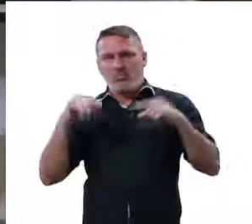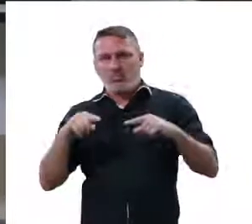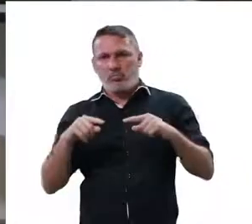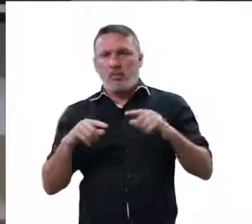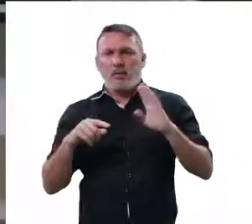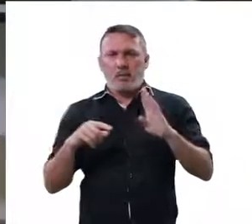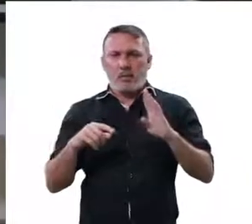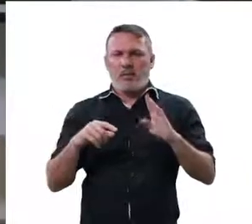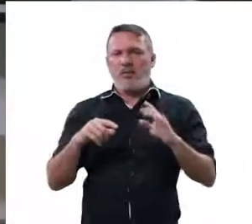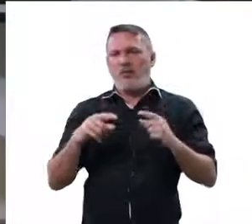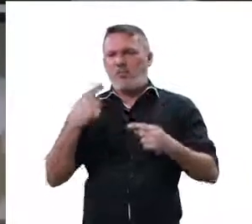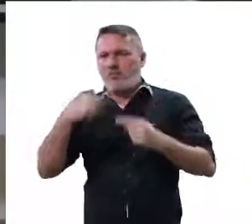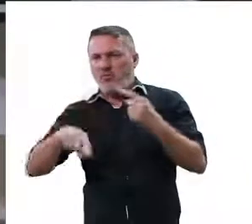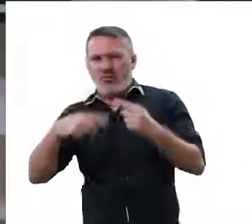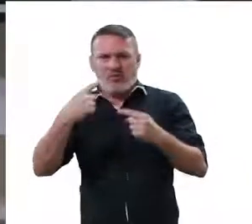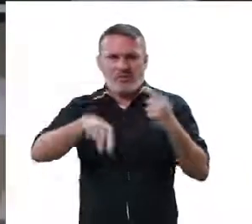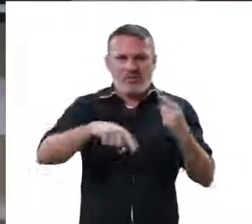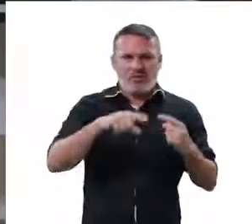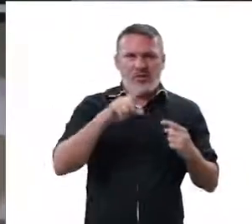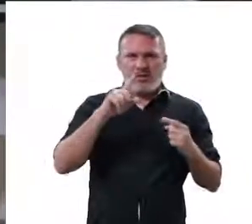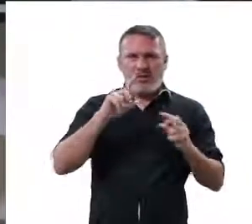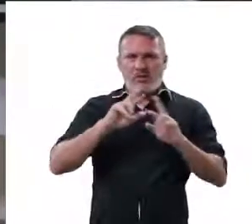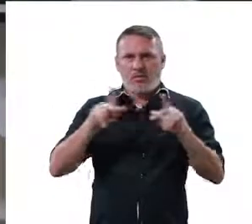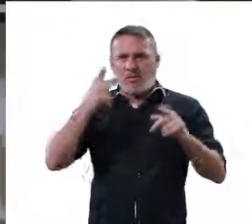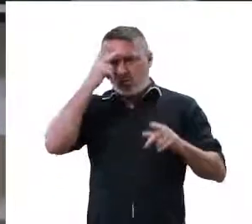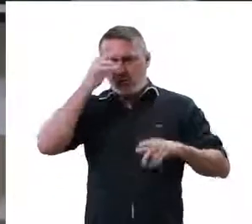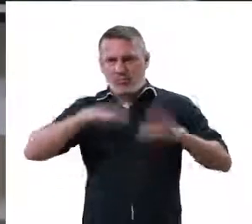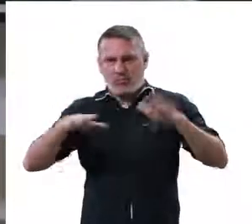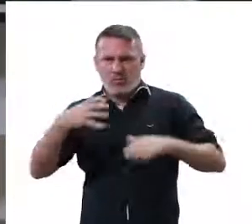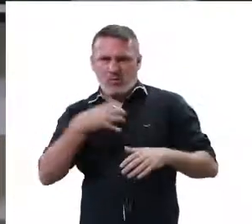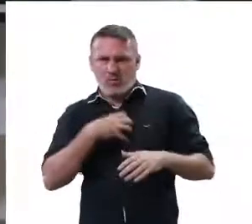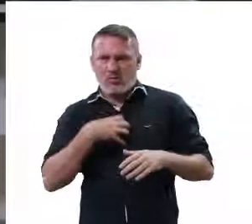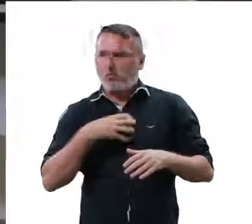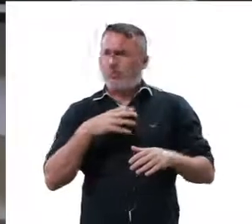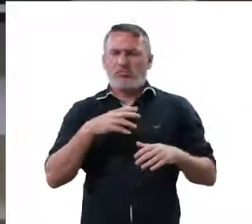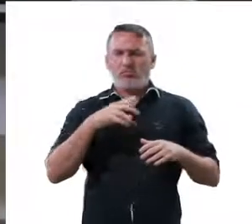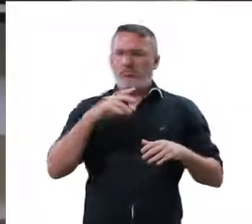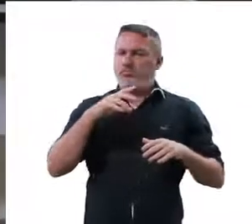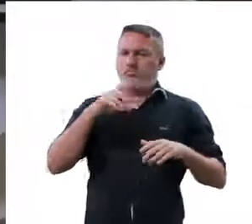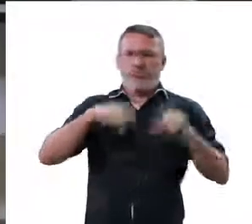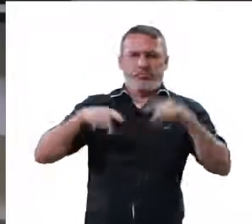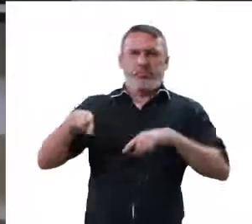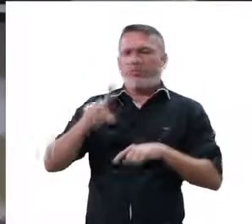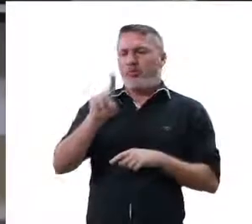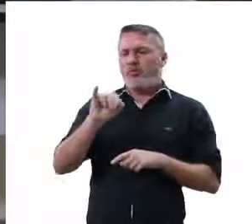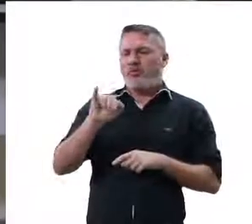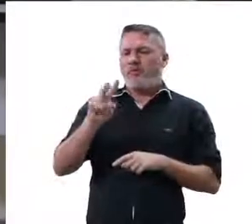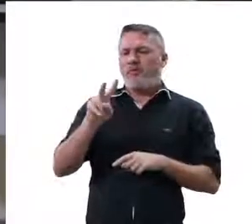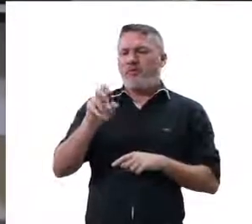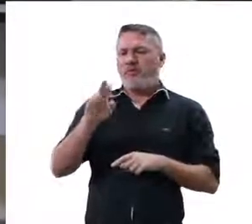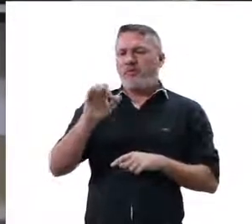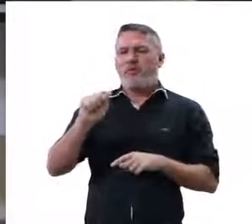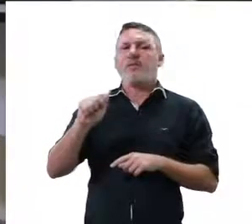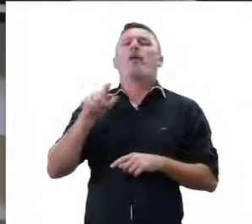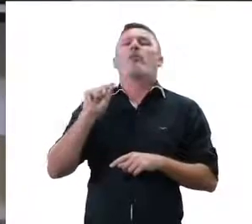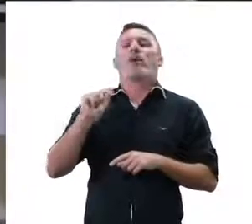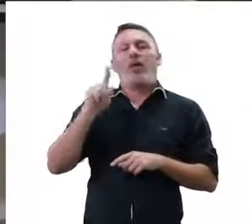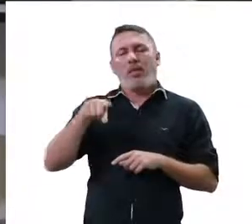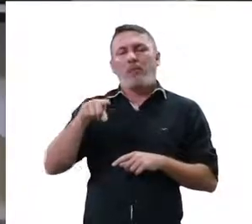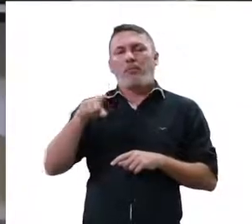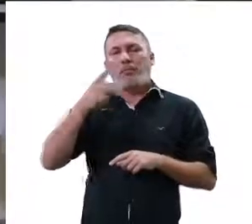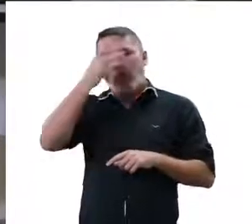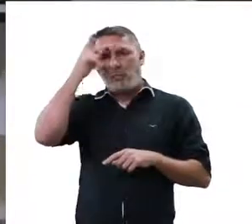um privilégio de indivíduos excepcionais? Não está preocupado com isso, né? A divergência faz parte do indivíduo que pensa,